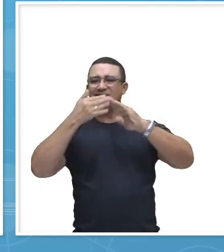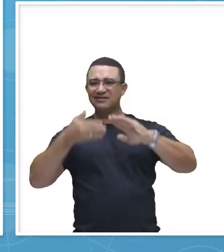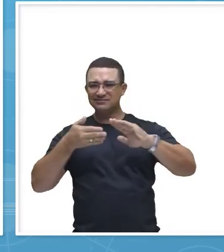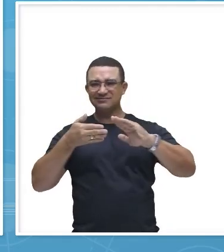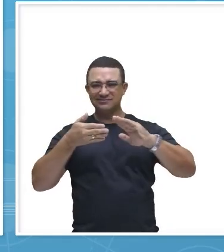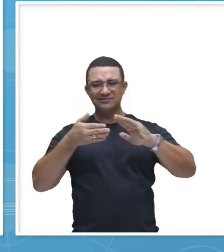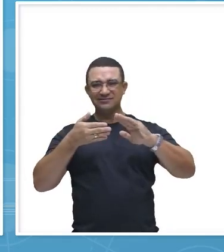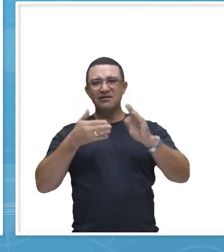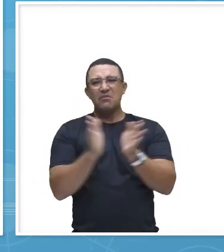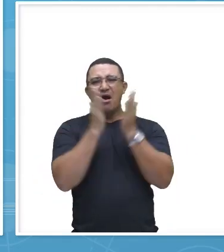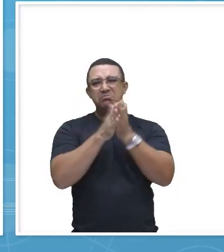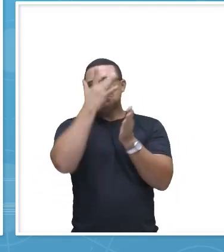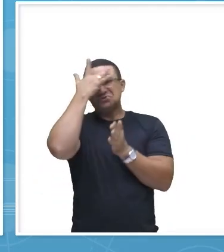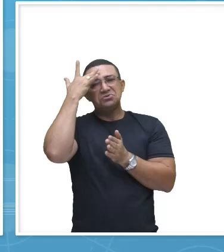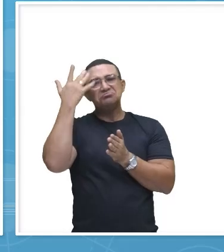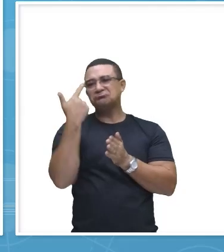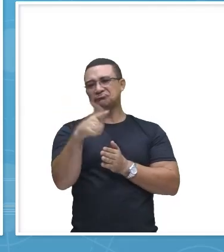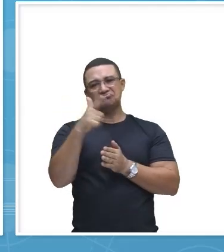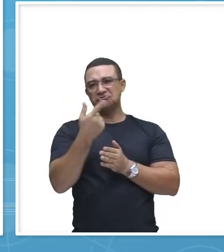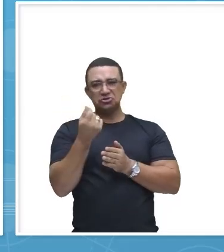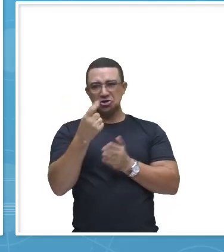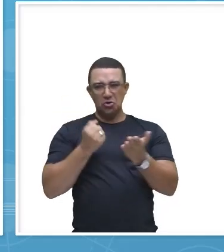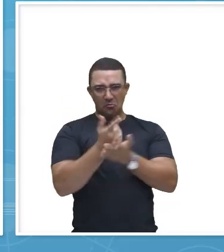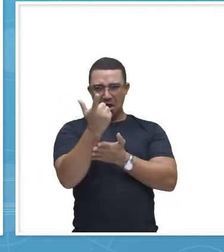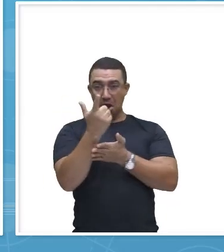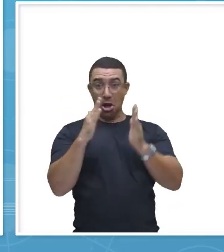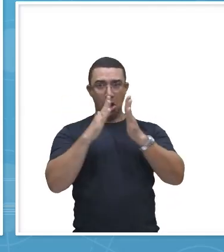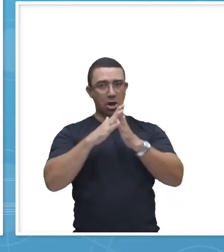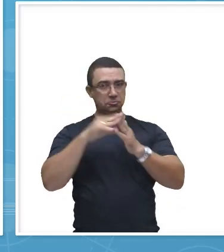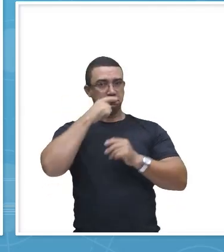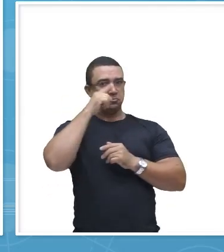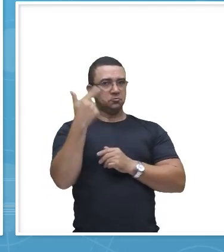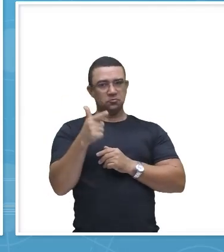espaço. Outra característica importante é que